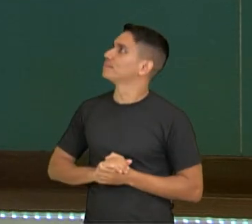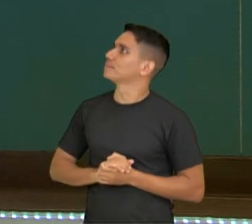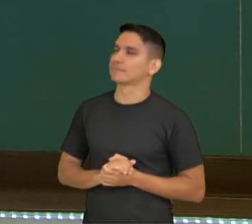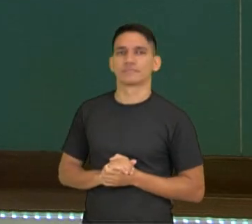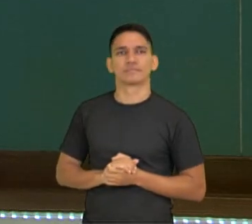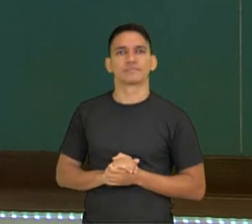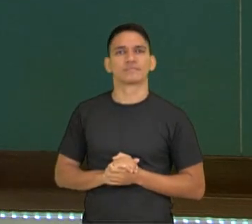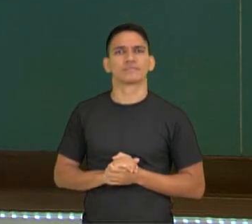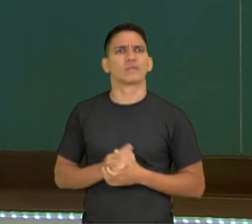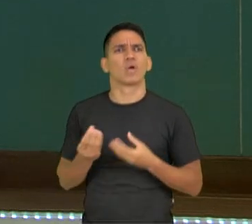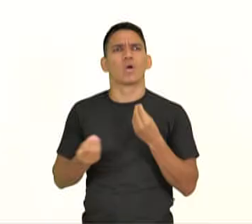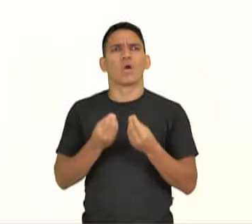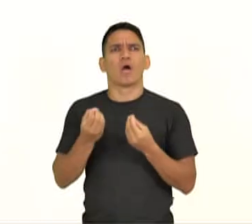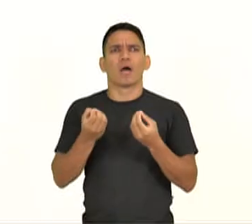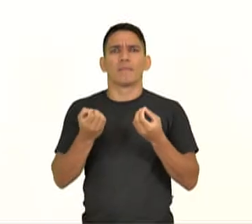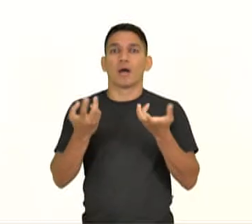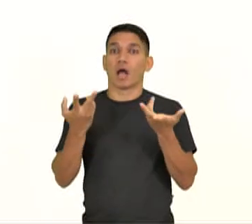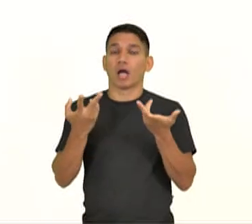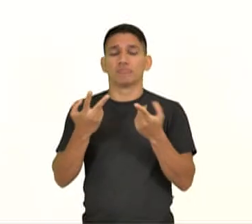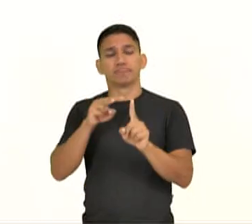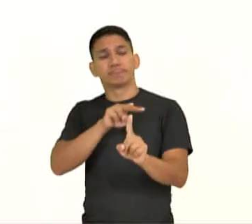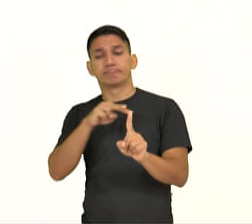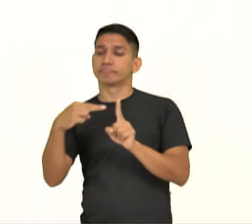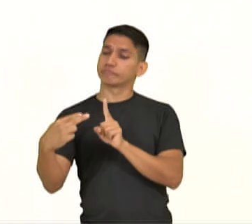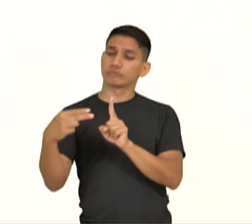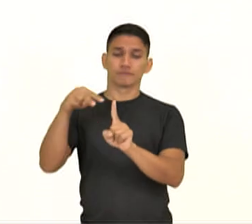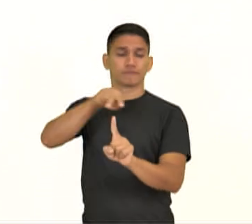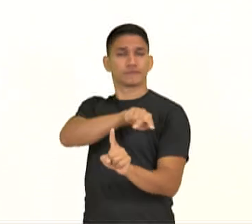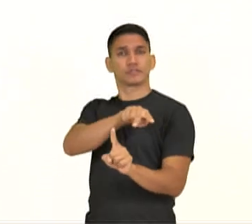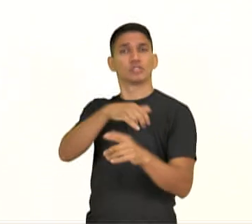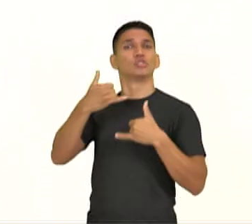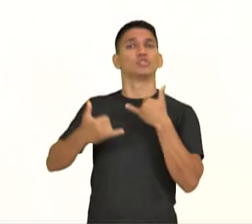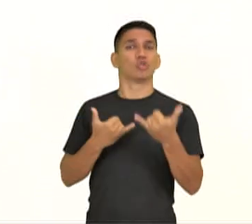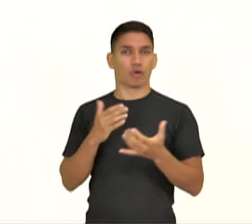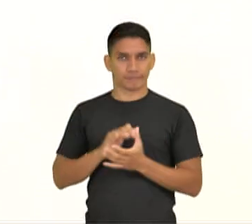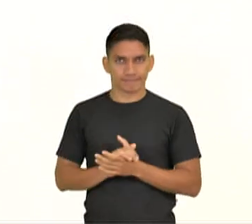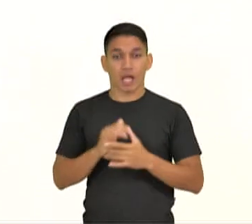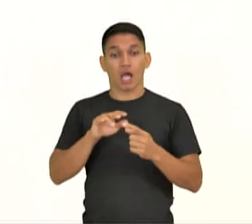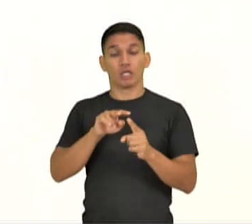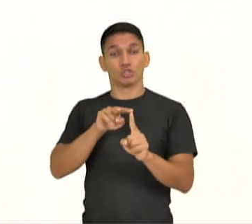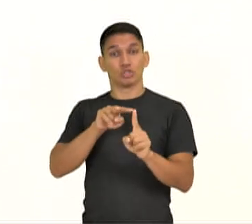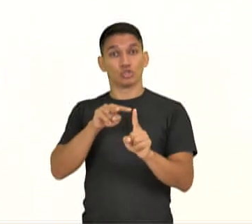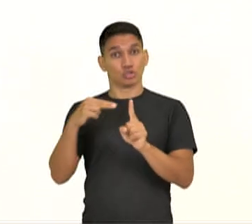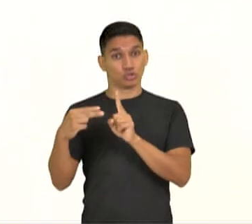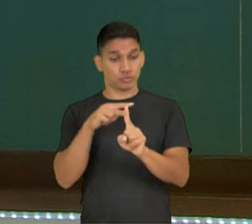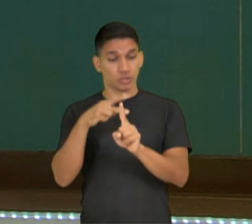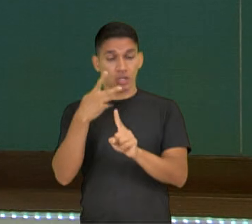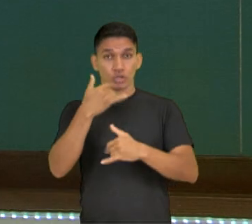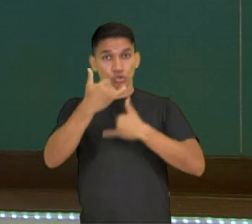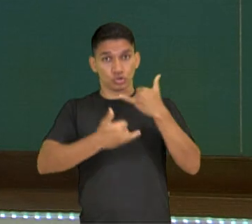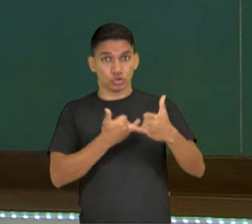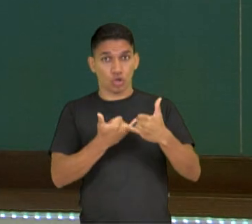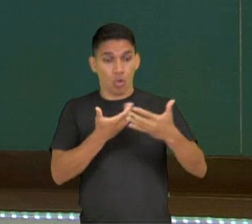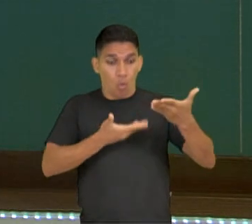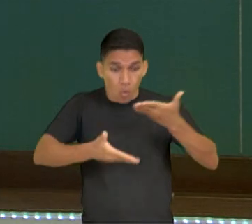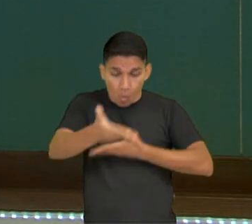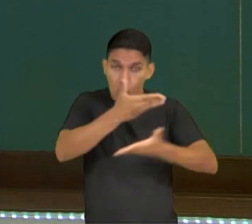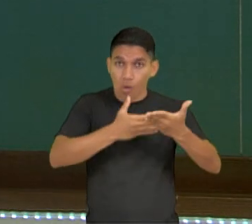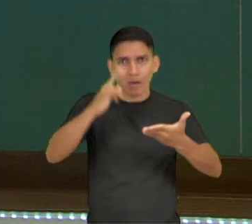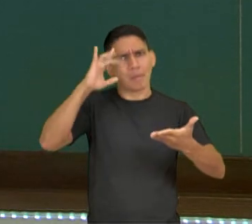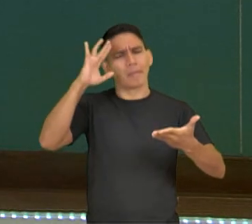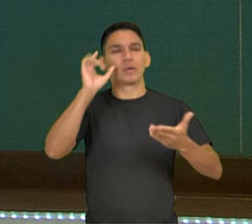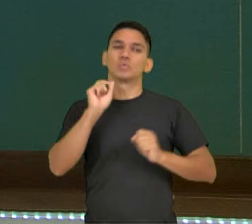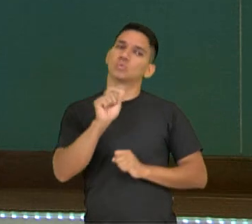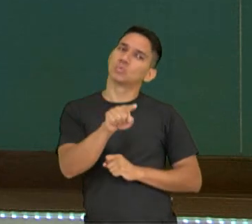Visão do jogo. Como que é a visão do jogo? Para os jogos cooperativos, quer dizer que ele olha o jogo e vê e pensa.